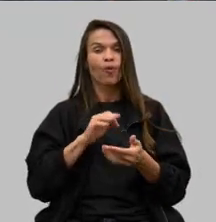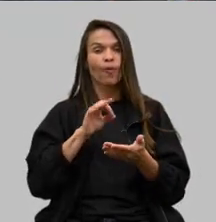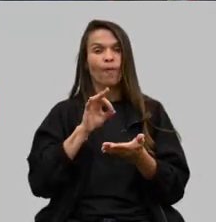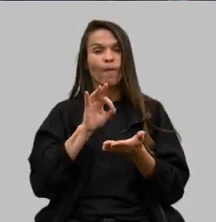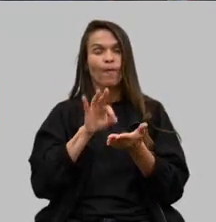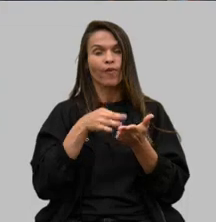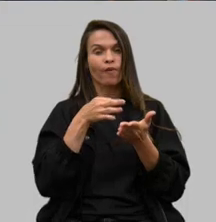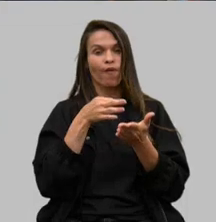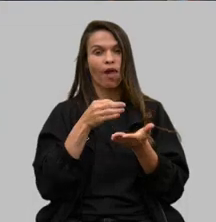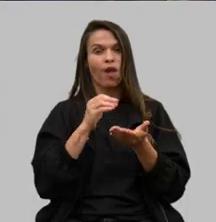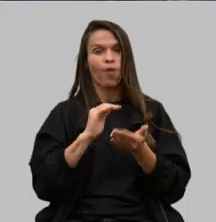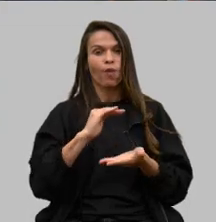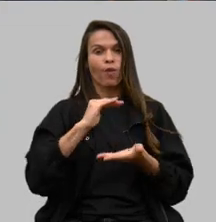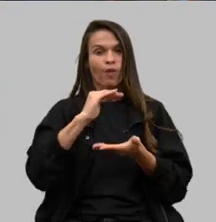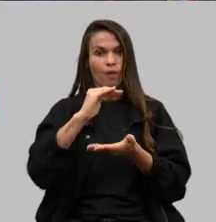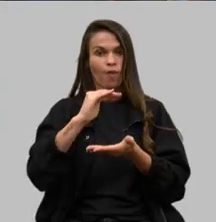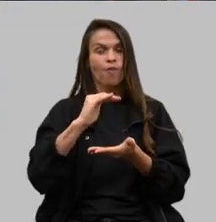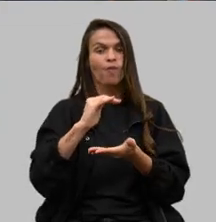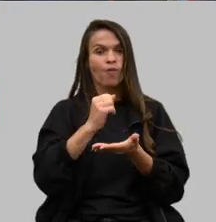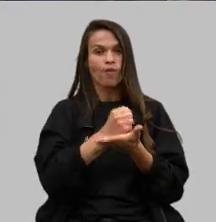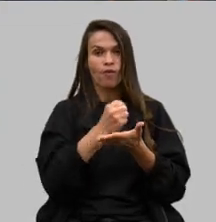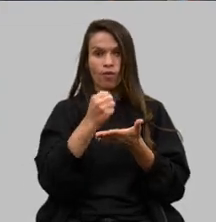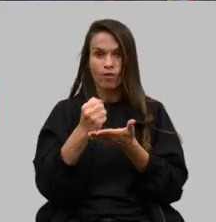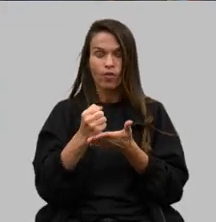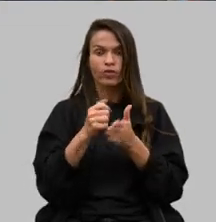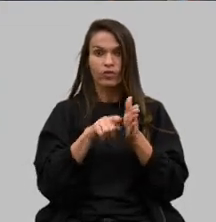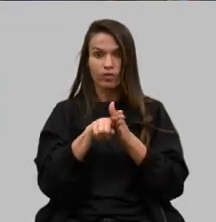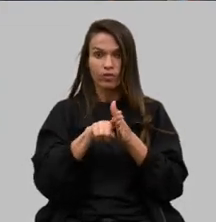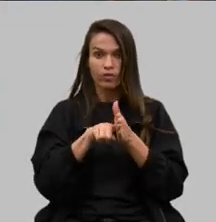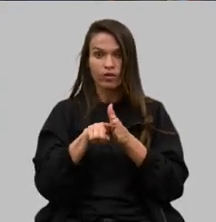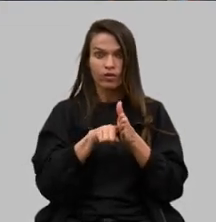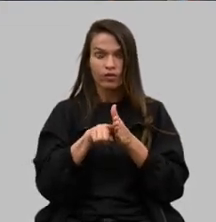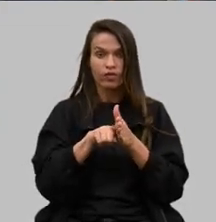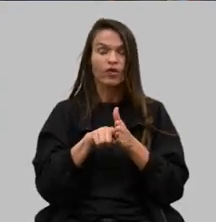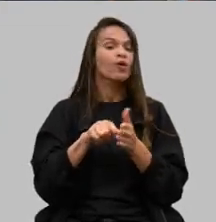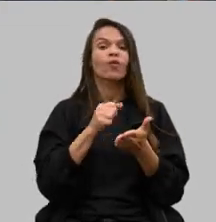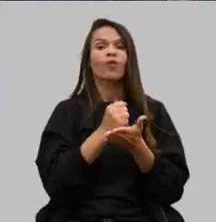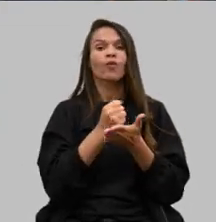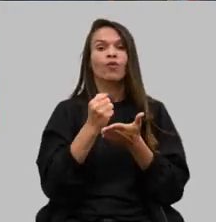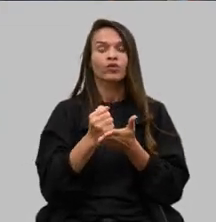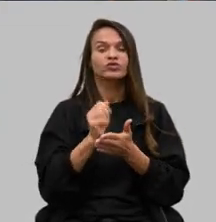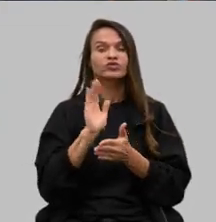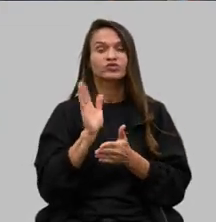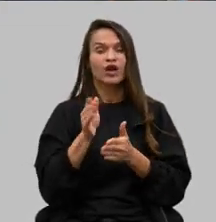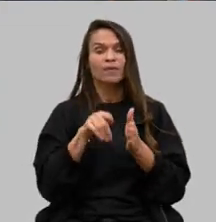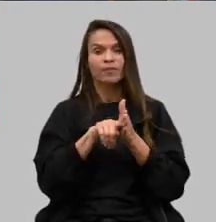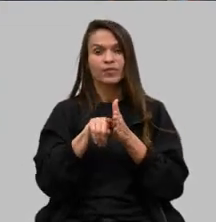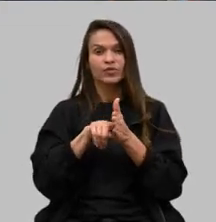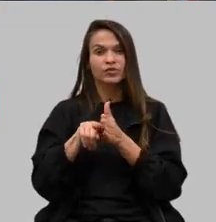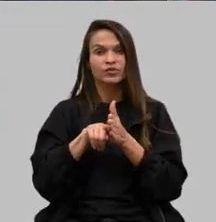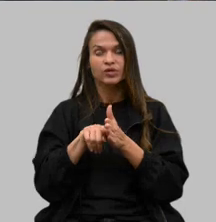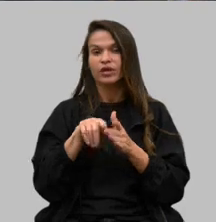é uma doação através da contratação de consultoria foram contratadas consultorias que não são imparciais